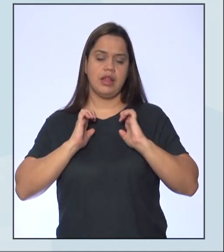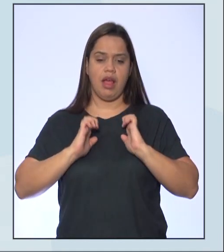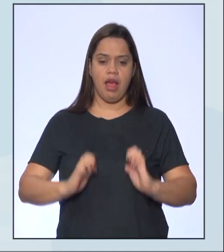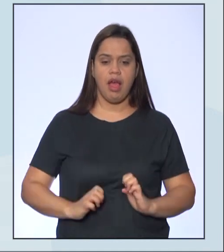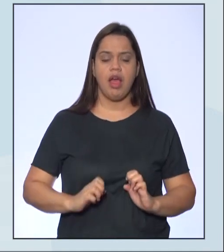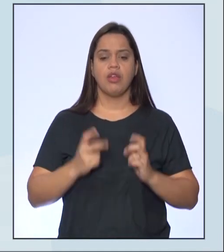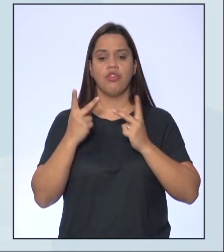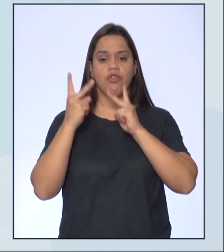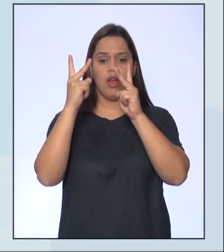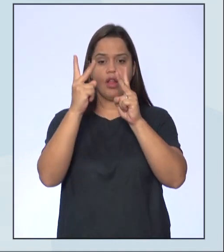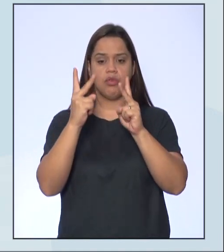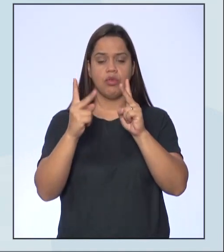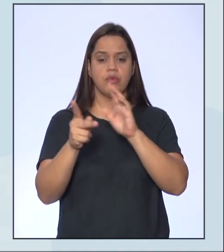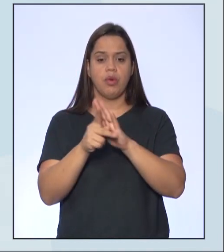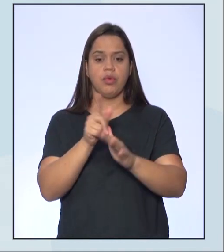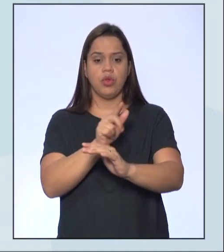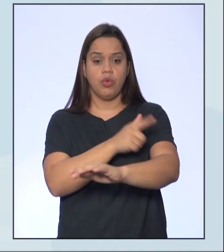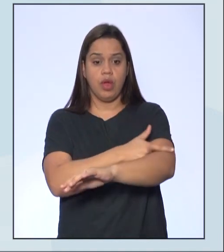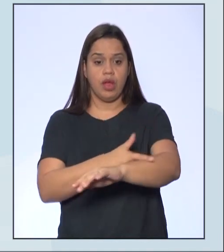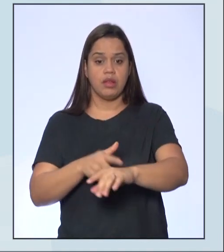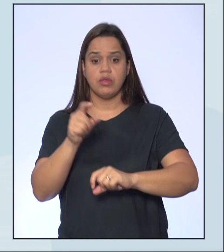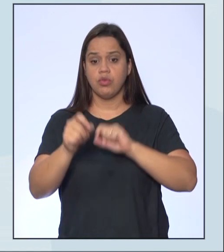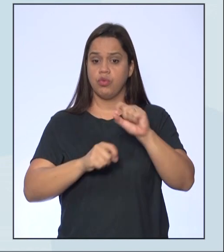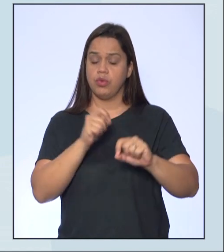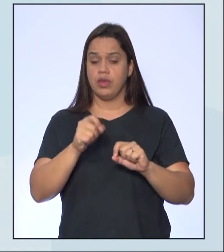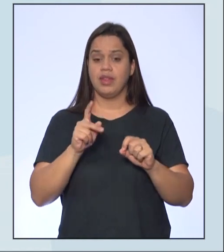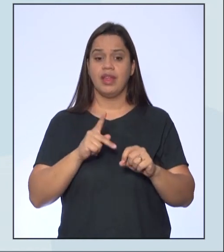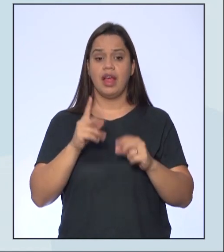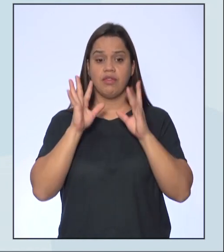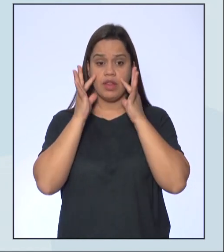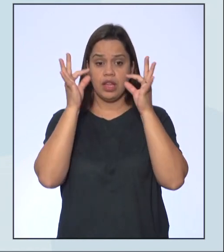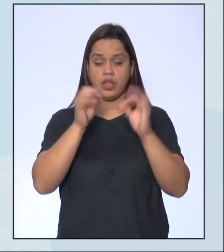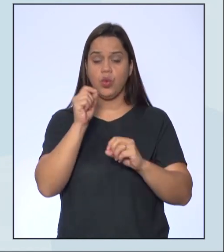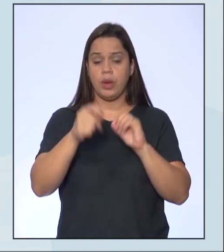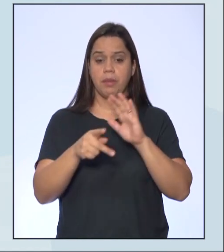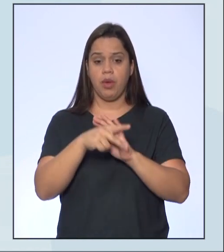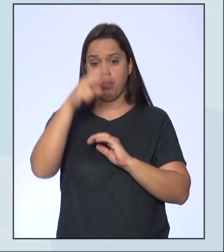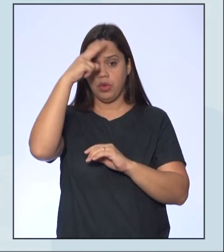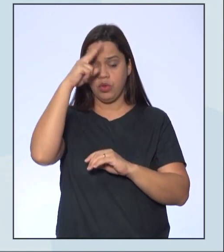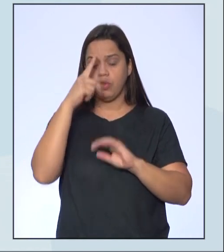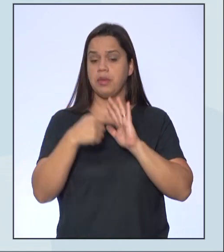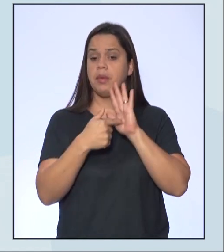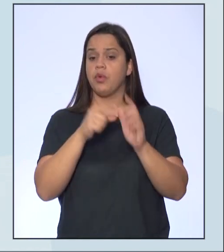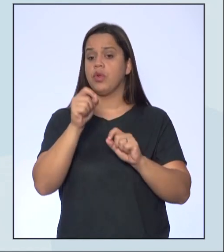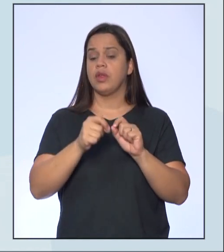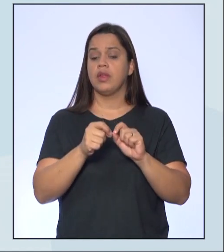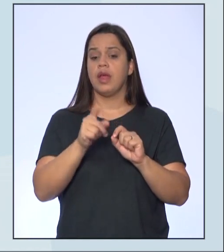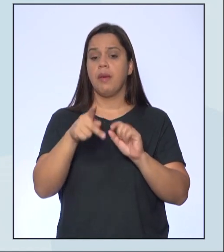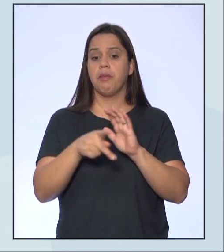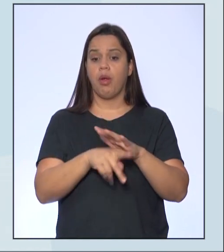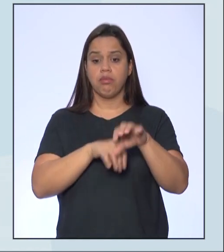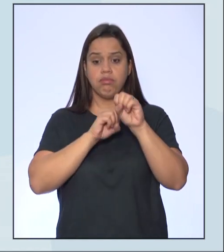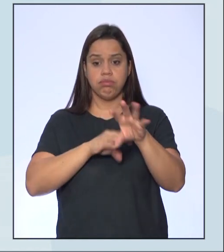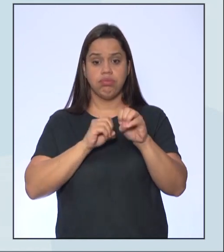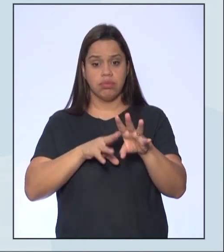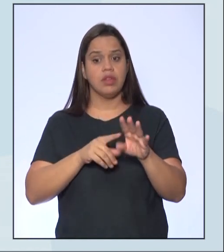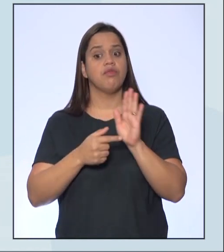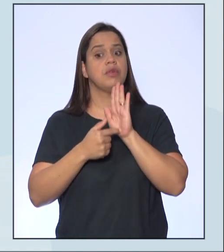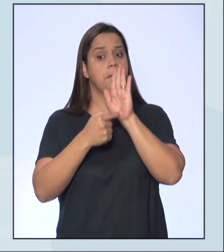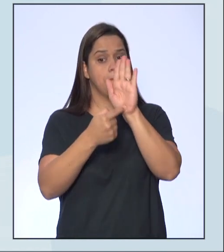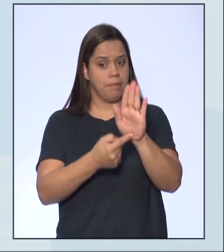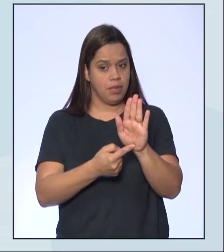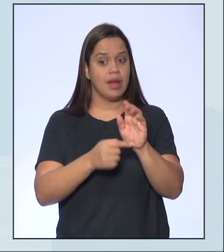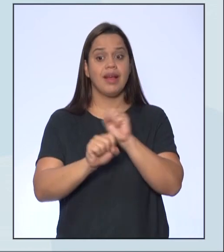morais, e elas se dependem o quê? Da história. E podem, às vezes, aparecer sempre como uma moral que pode ser explícita no final